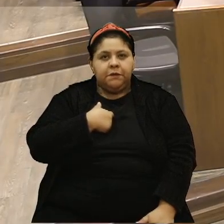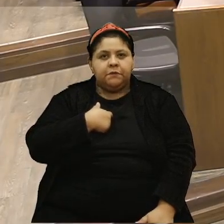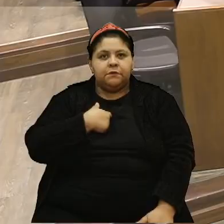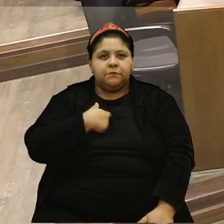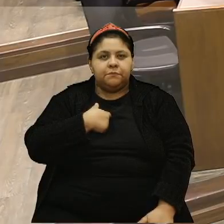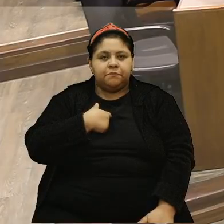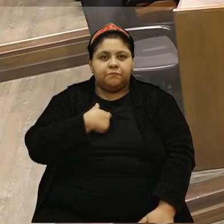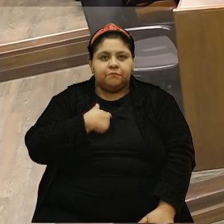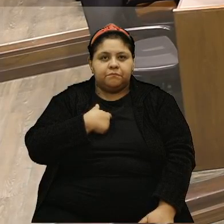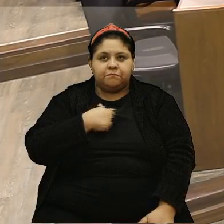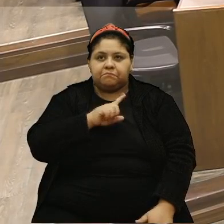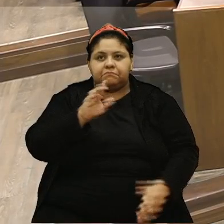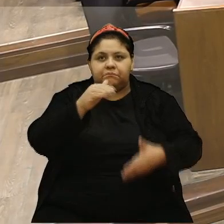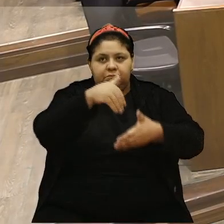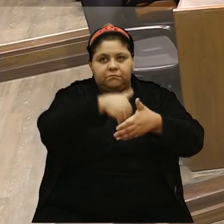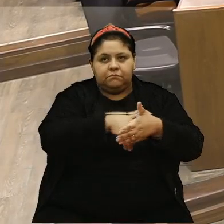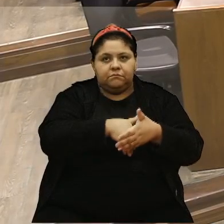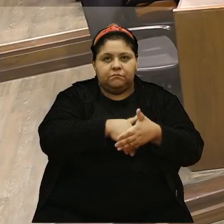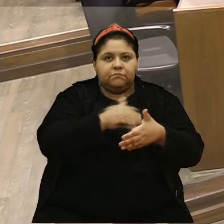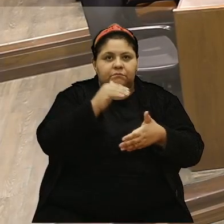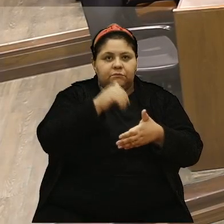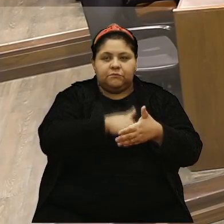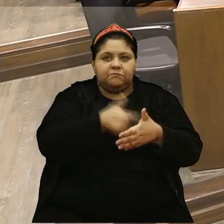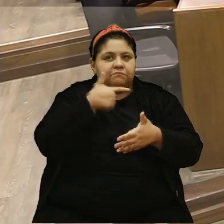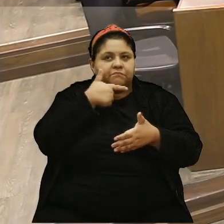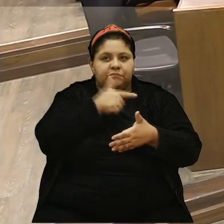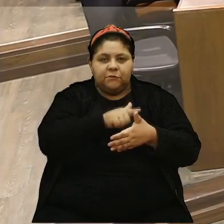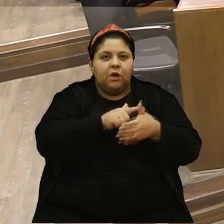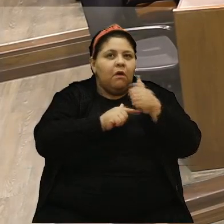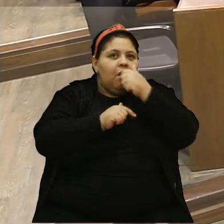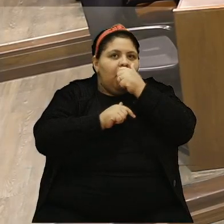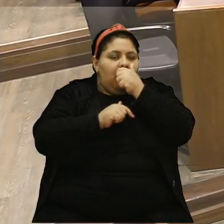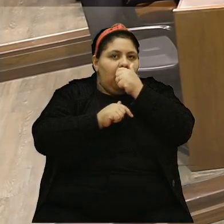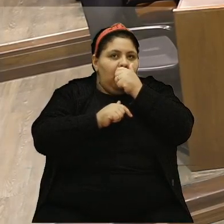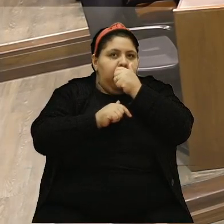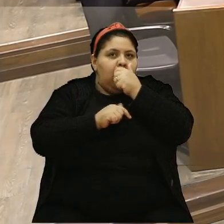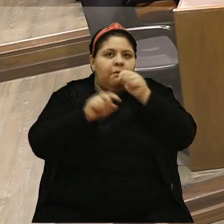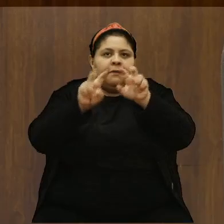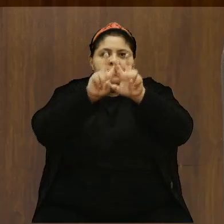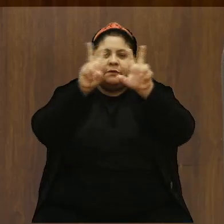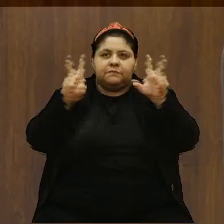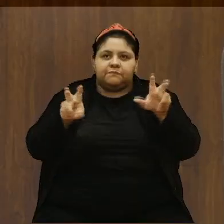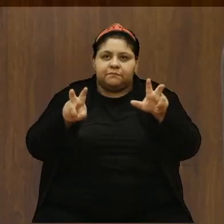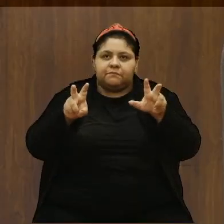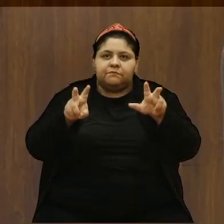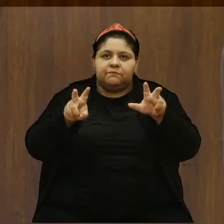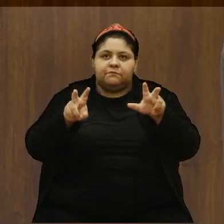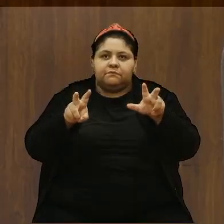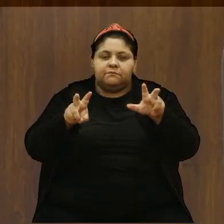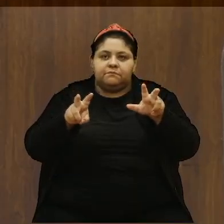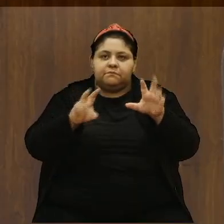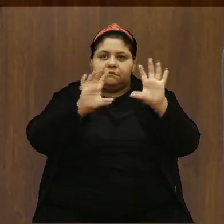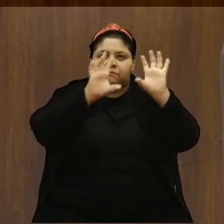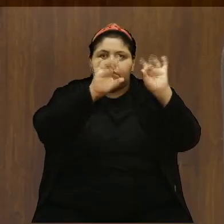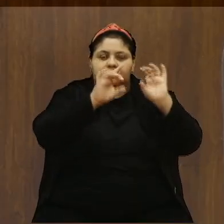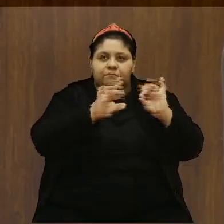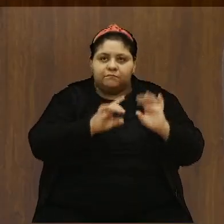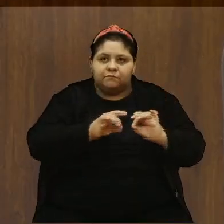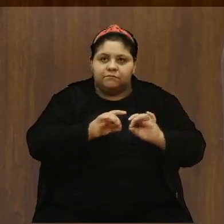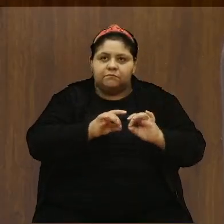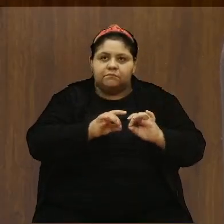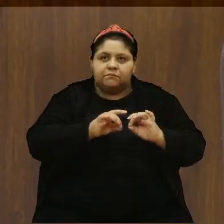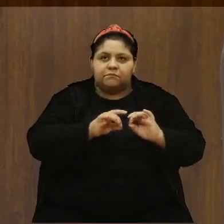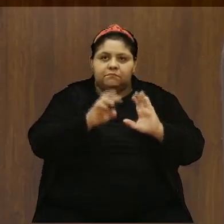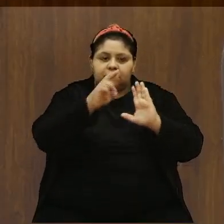mesmo sem votarmos, sou praticamente um voto vencido, né, quanto ao tema de bacia e quanto, em especial, quanto ao regramento